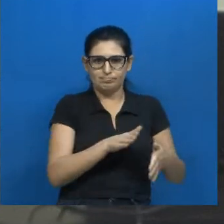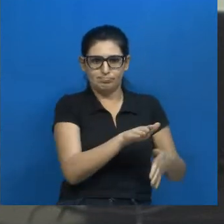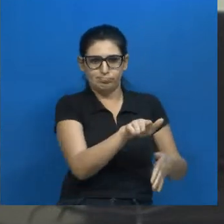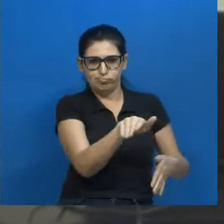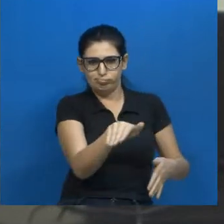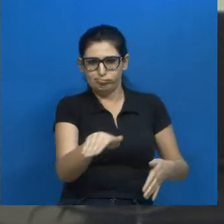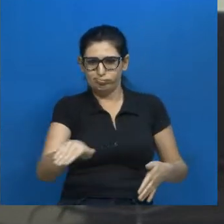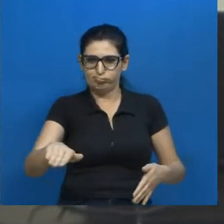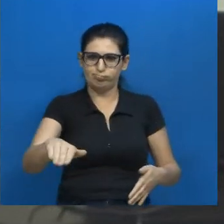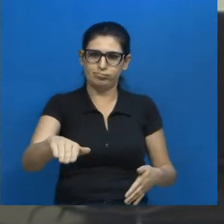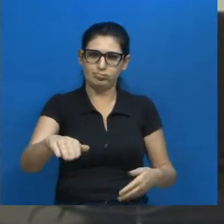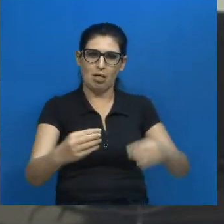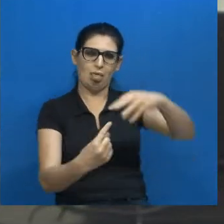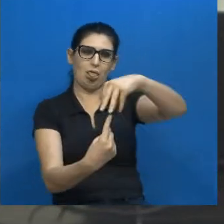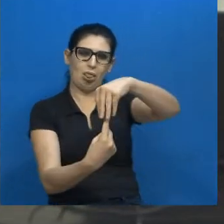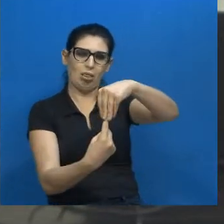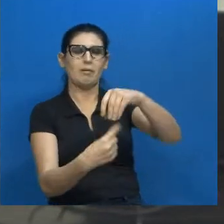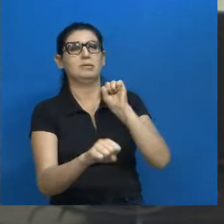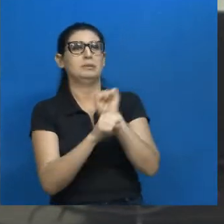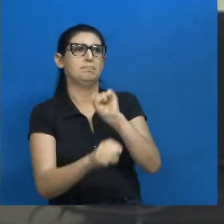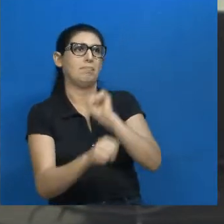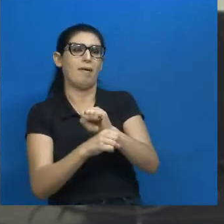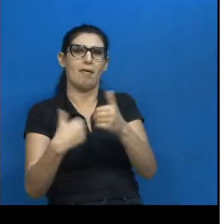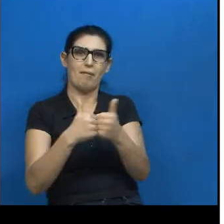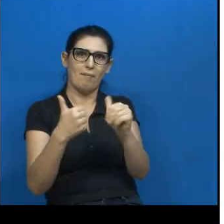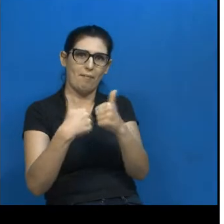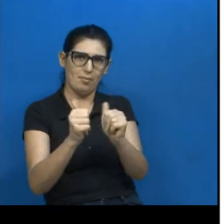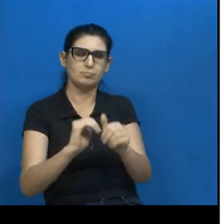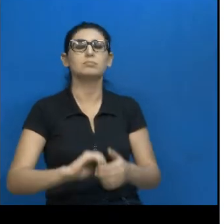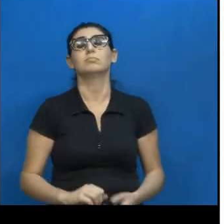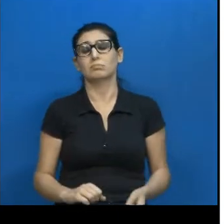continuar fazendo isso, tá? Com essa linha. Porém,